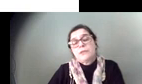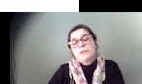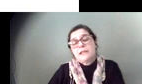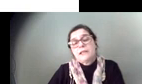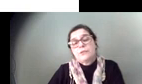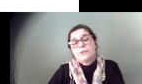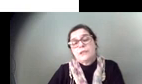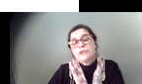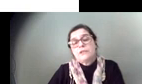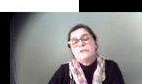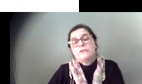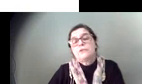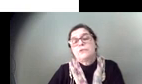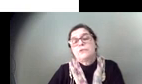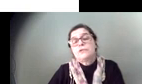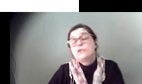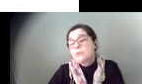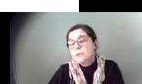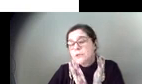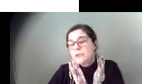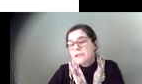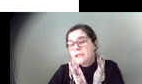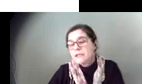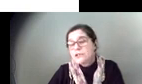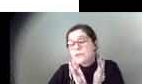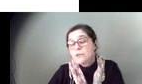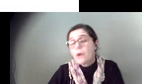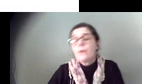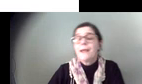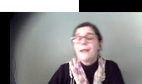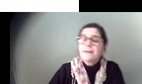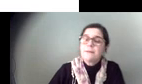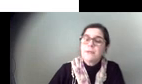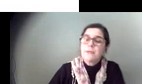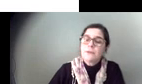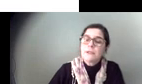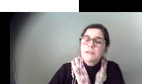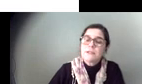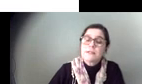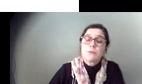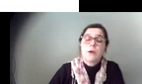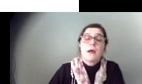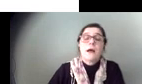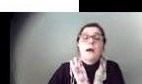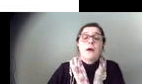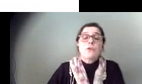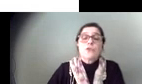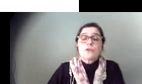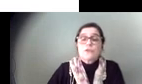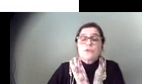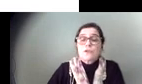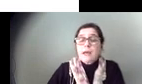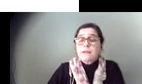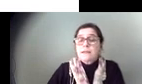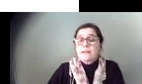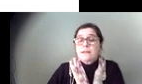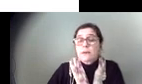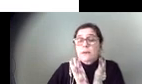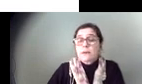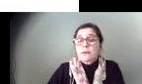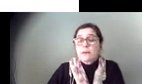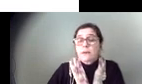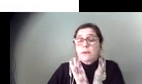de uma modalidade coletiva, de uma modalidade individual e também do atletismo. Os jogos virtuais,